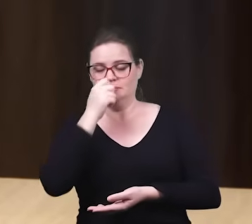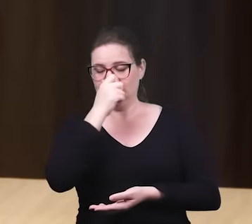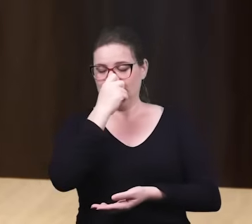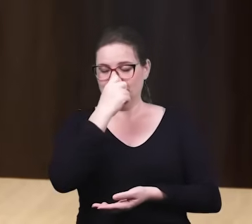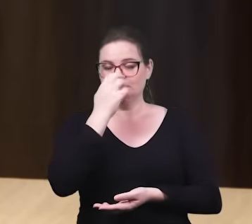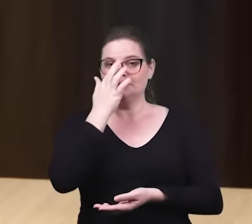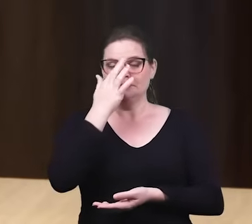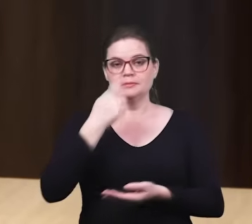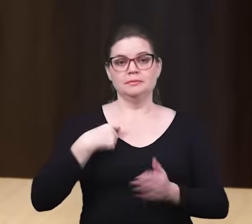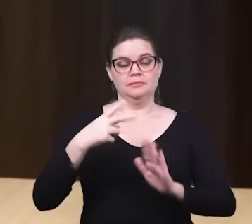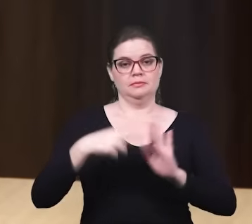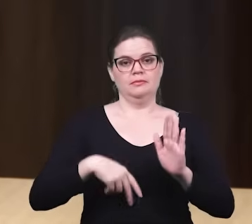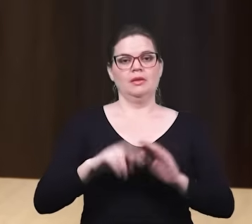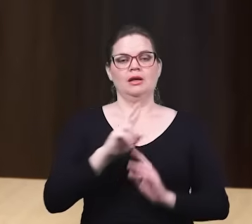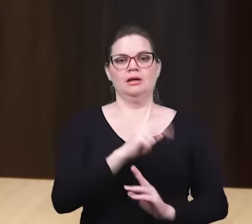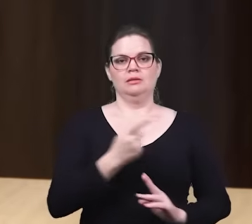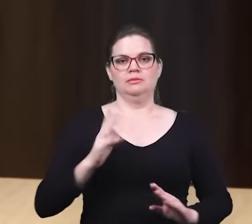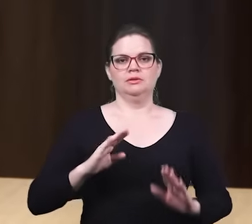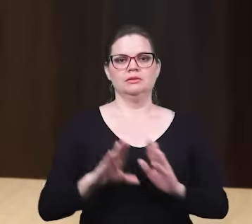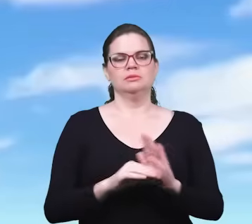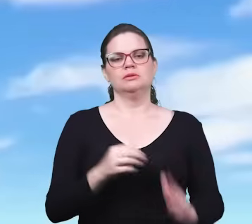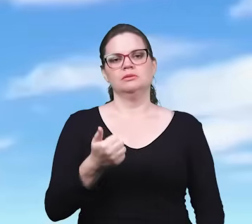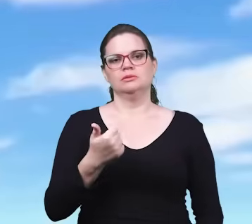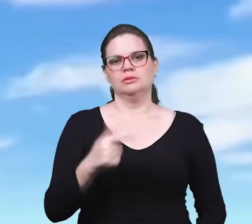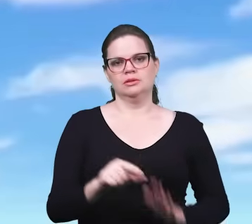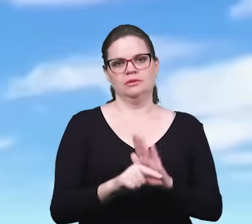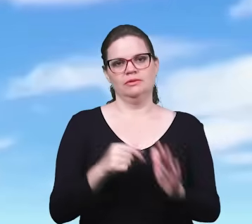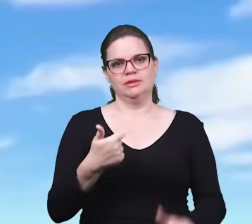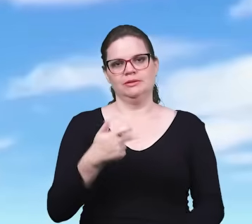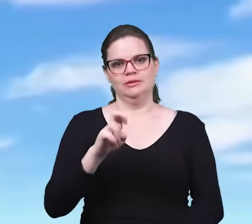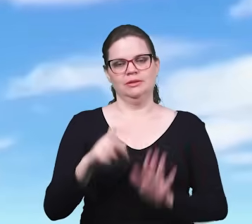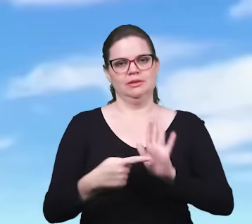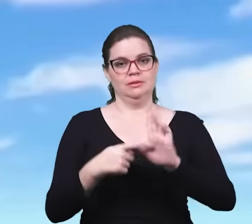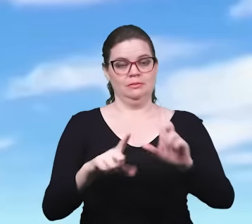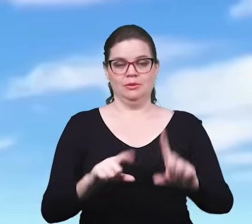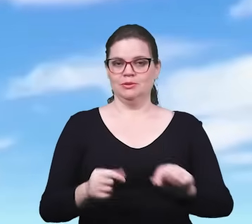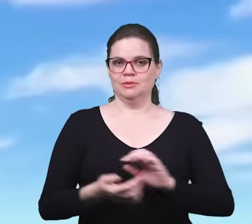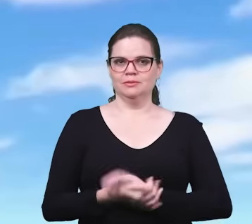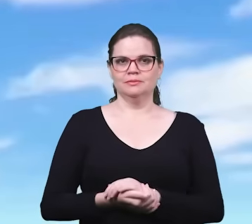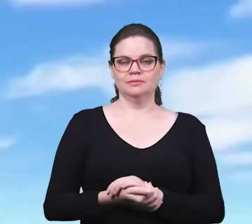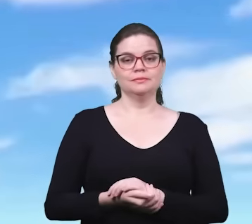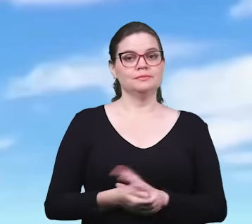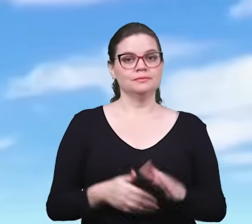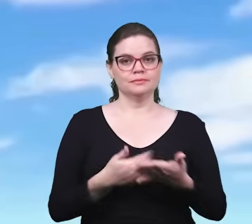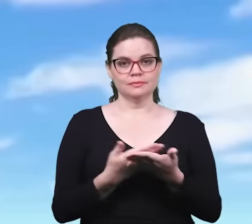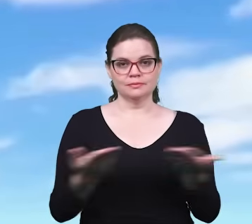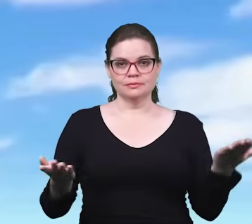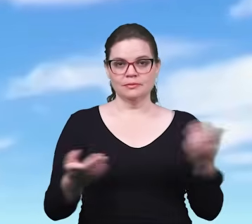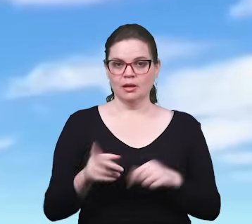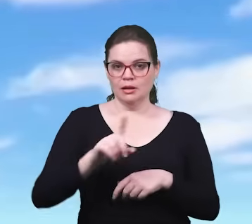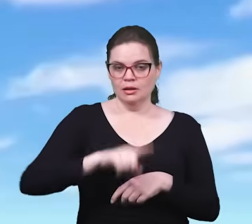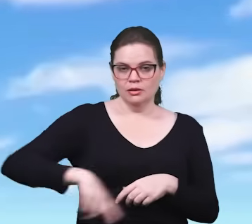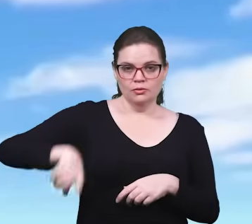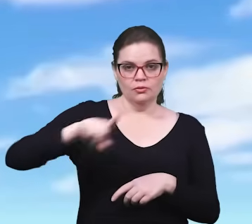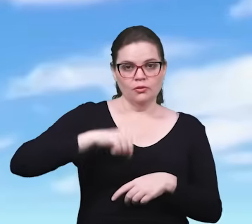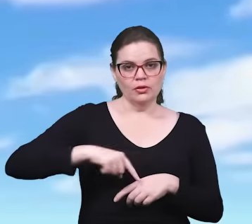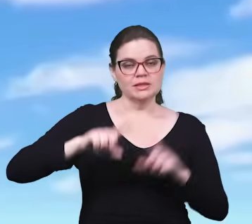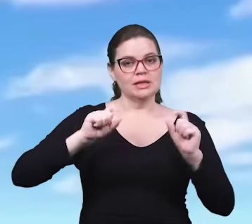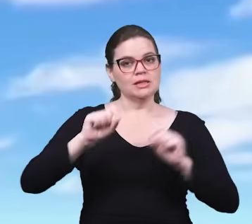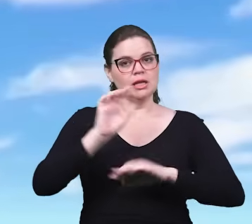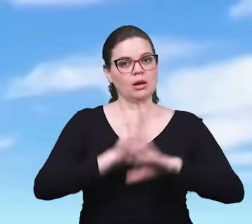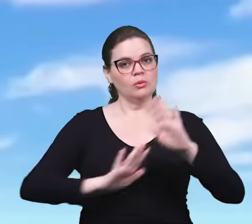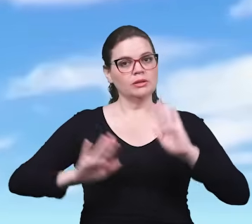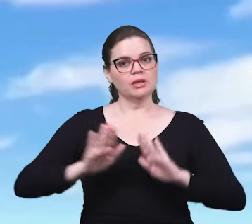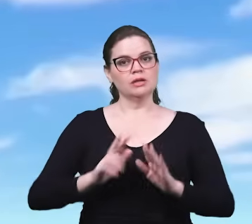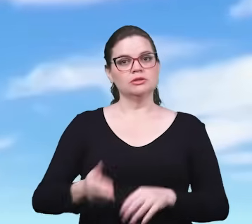no capítulo 12, verso 15, que diz assim: tendo cuidado de que ninguém se prive da graça de